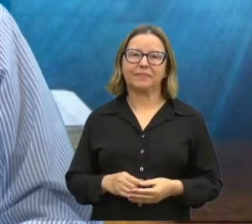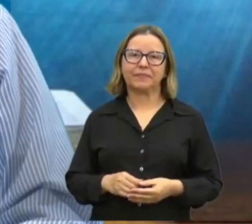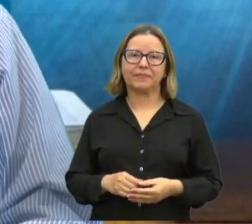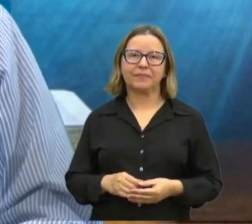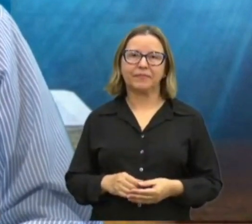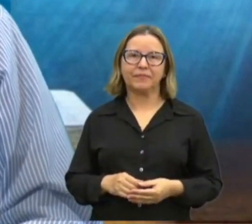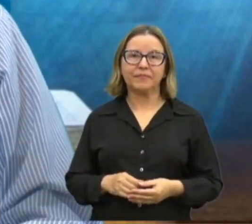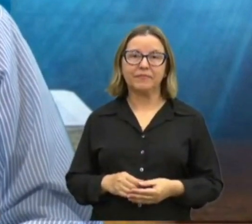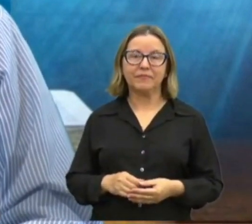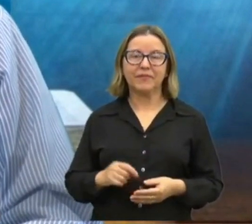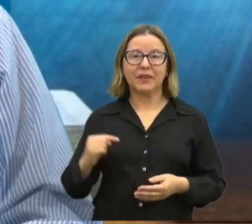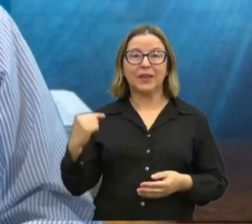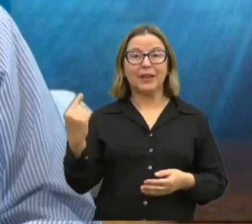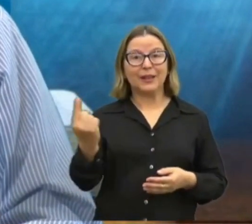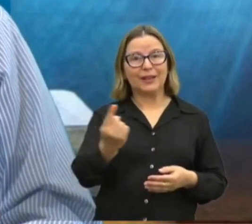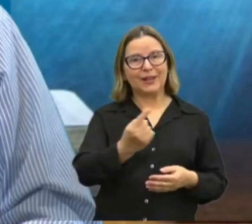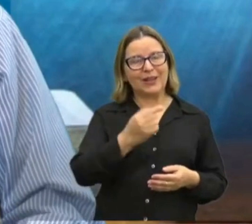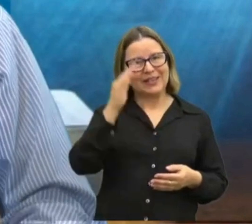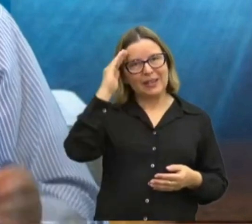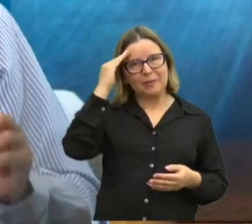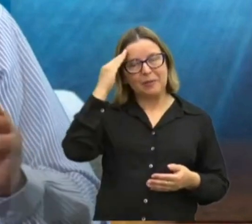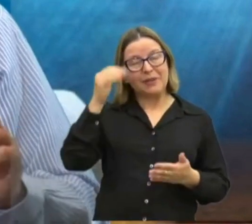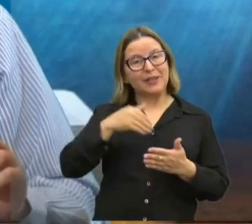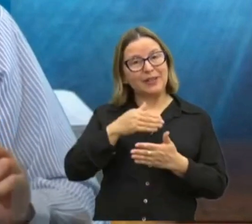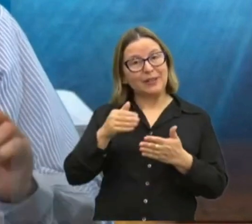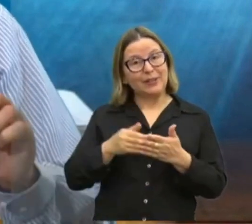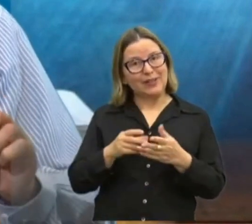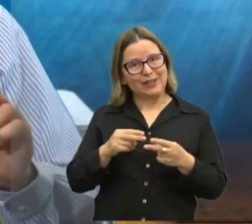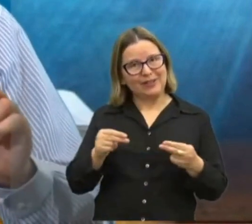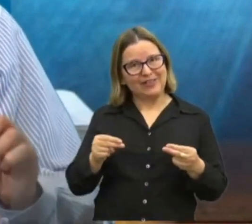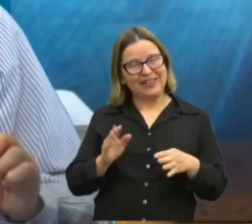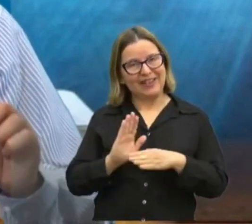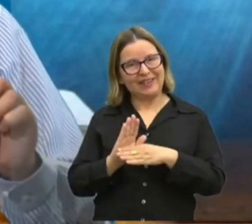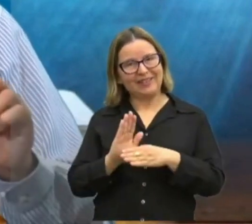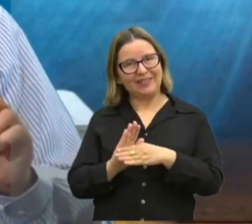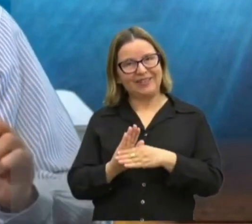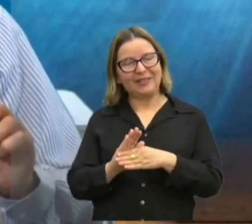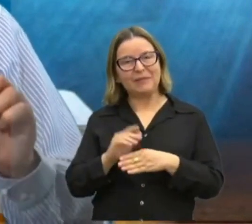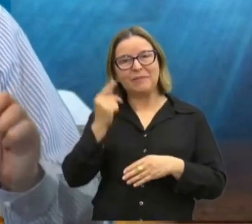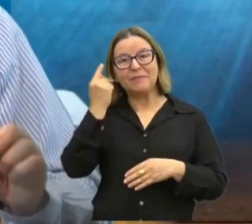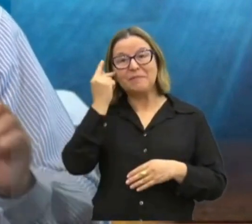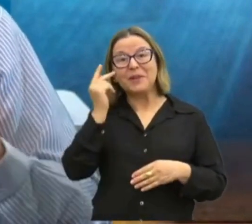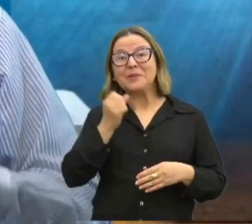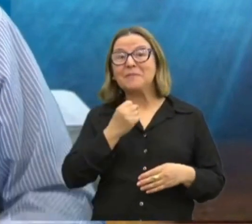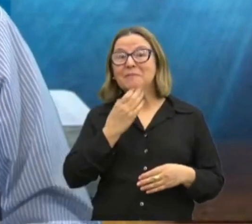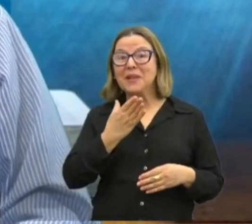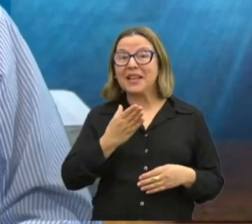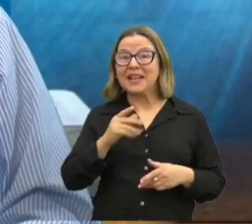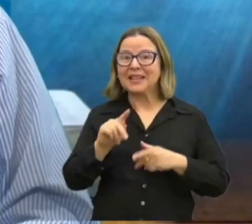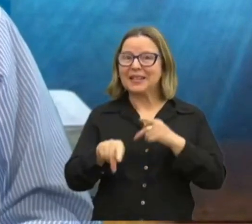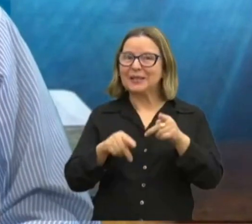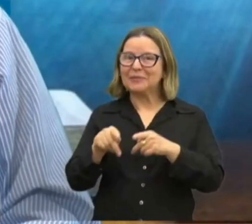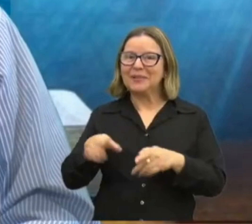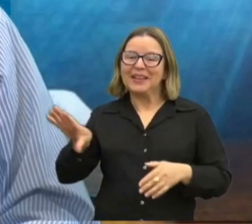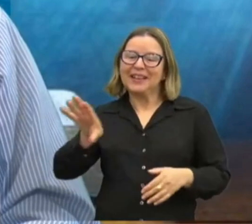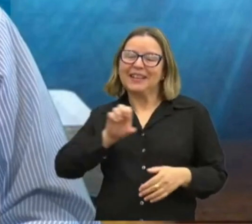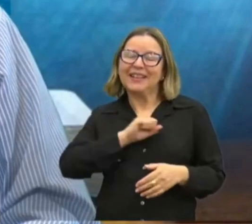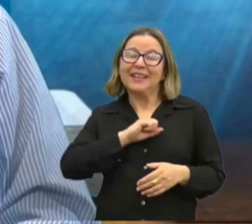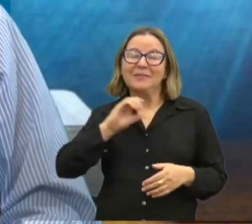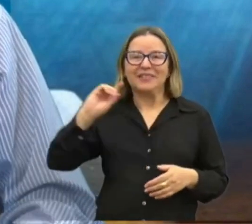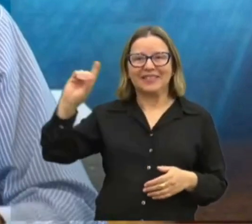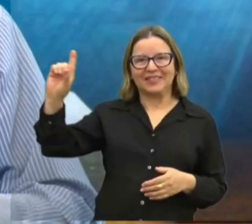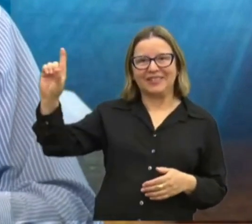Então nós sabemos que todas as coisas contribuem juntamente para o bem daqueles que amam a Deus.